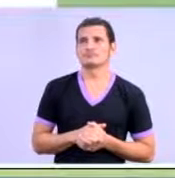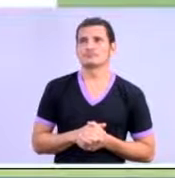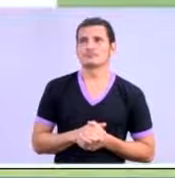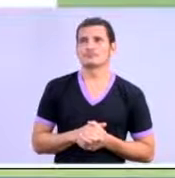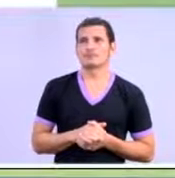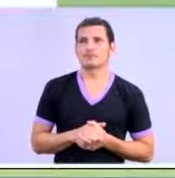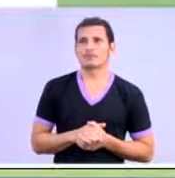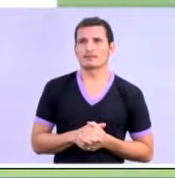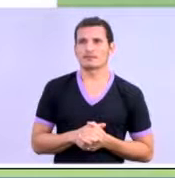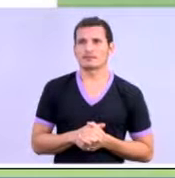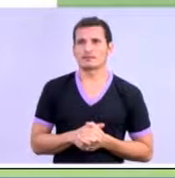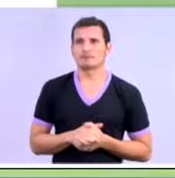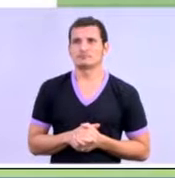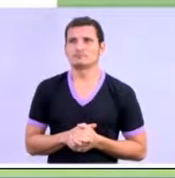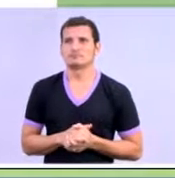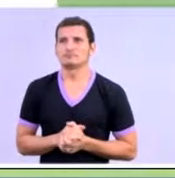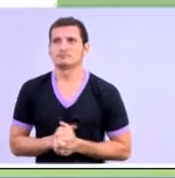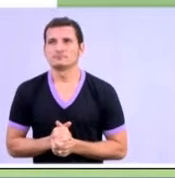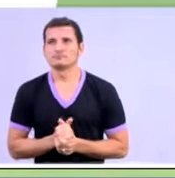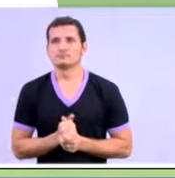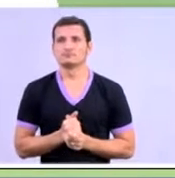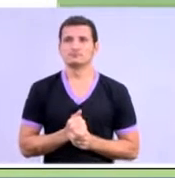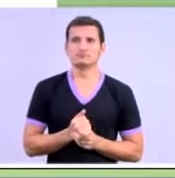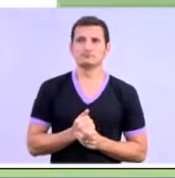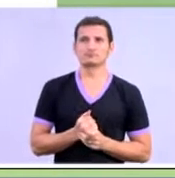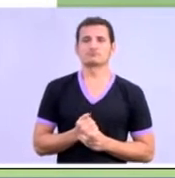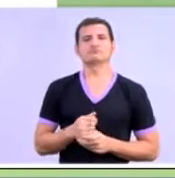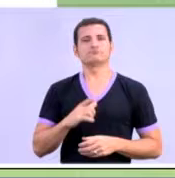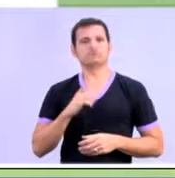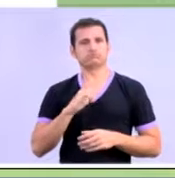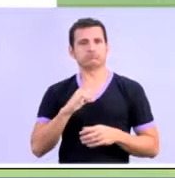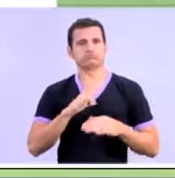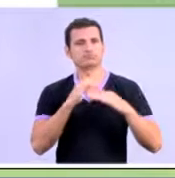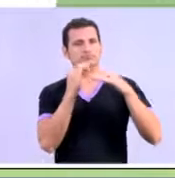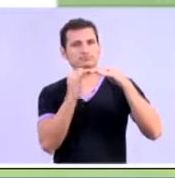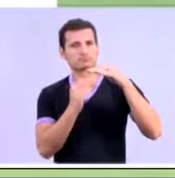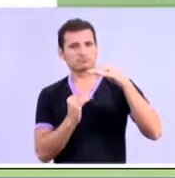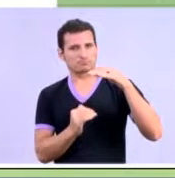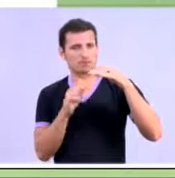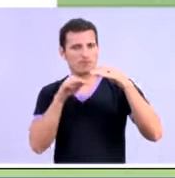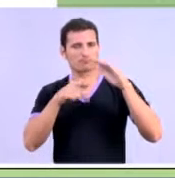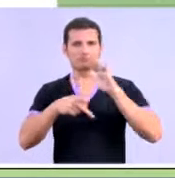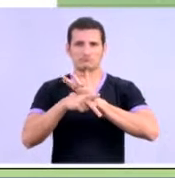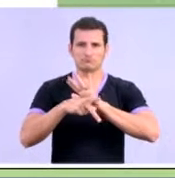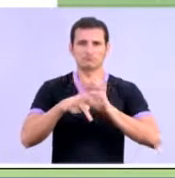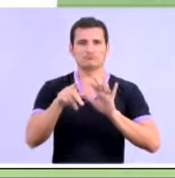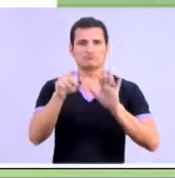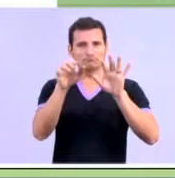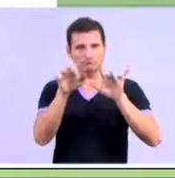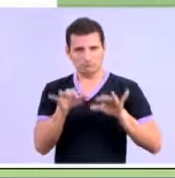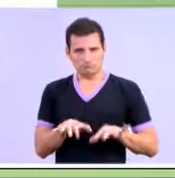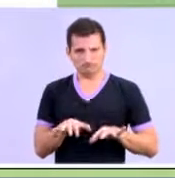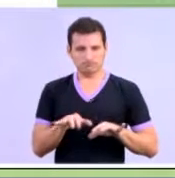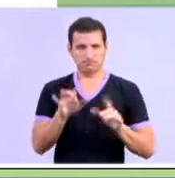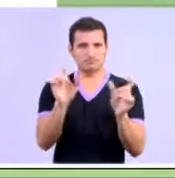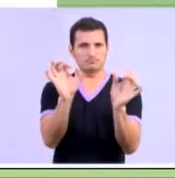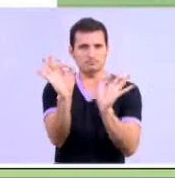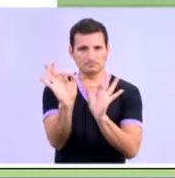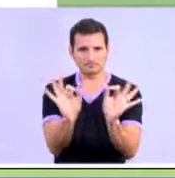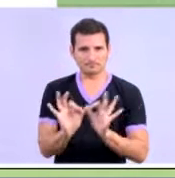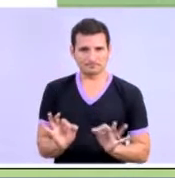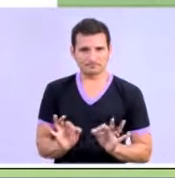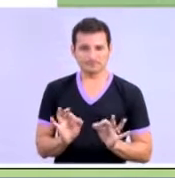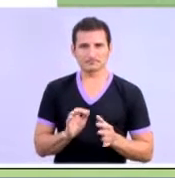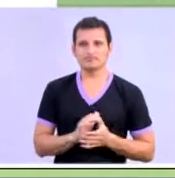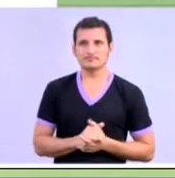Então, a gente tem uma hierarquia, tá? Eu gosto, é questão de programação mesmo, uma organização na programação. Eu